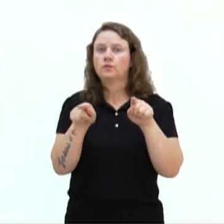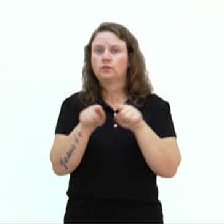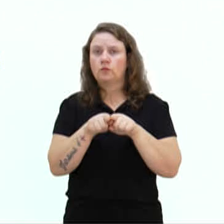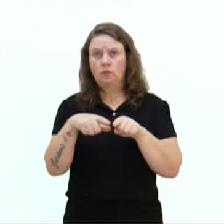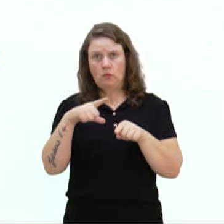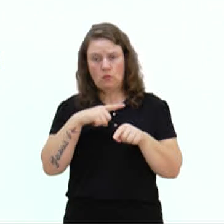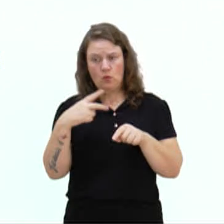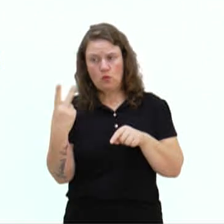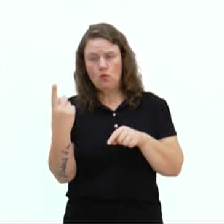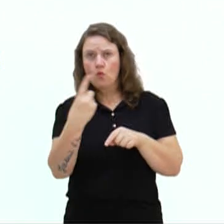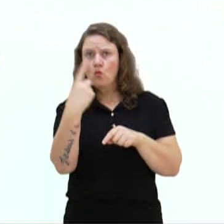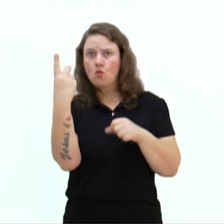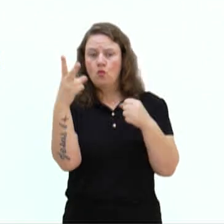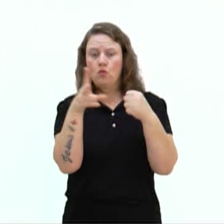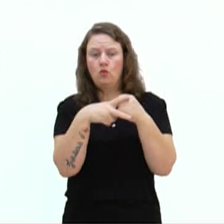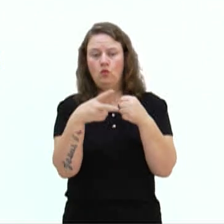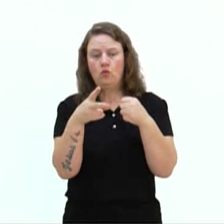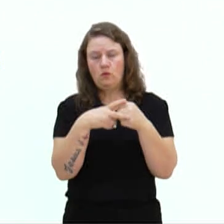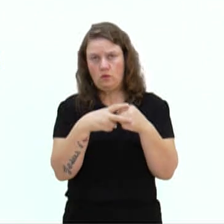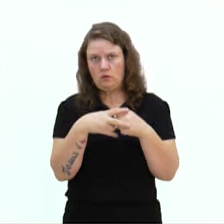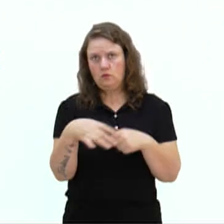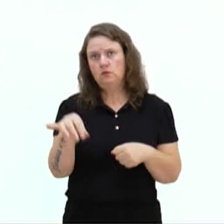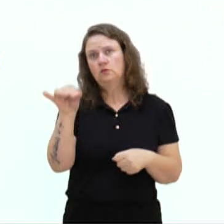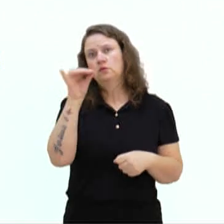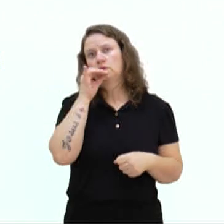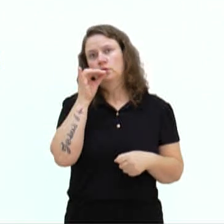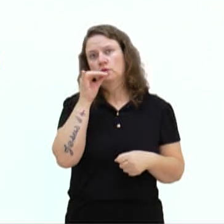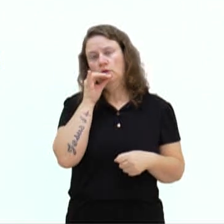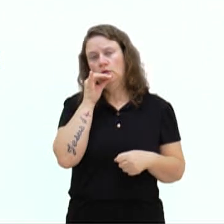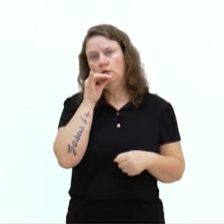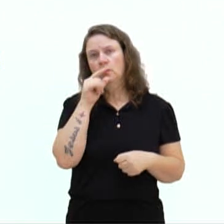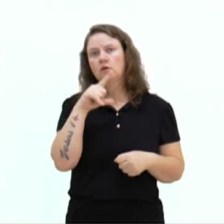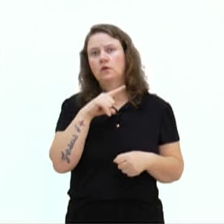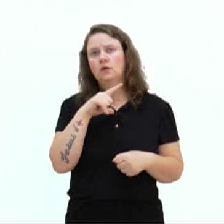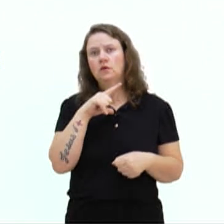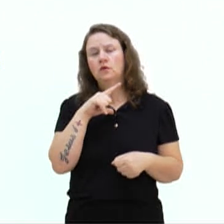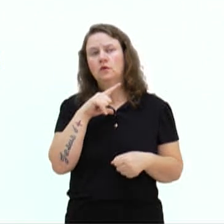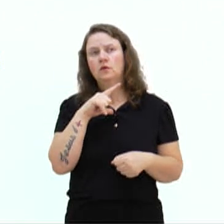verbo. Exemplos incluem causas,